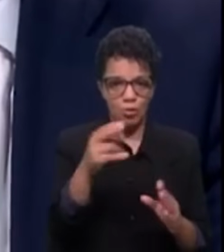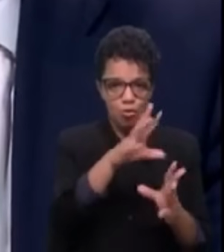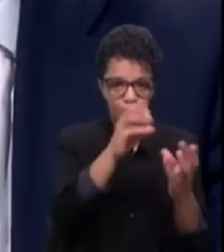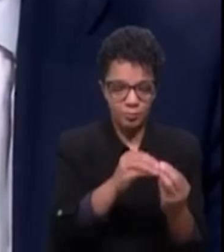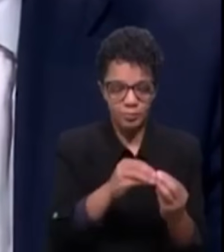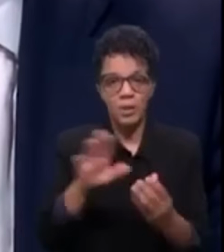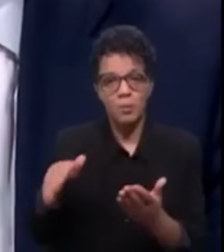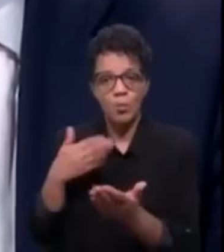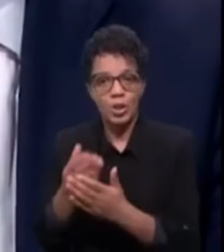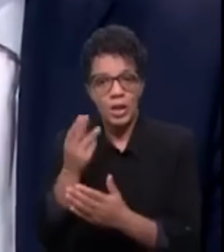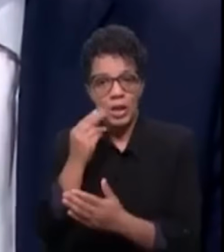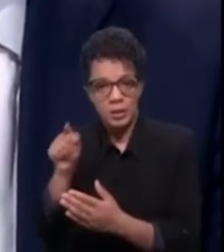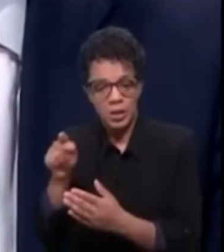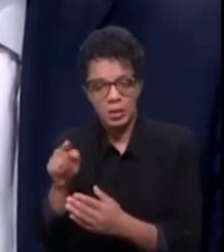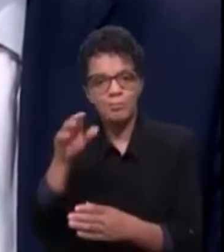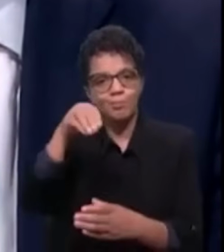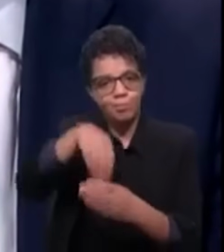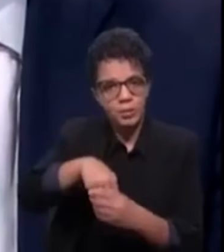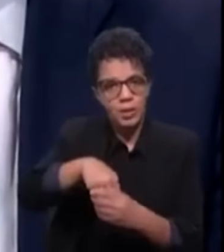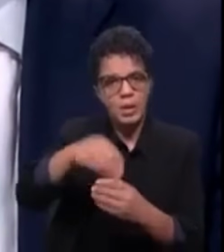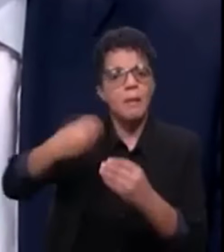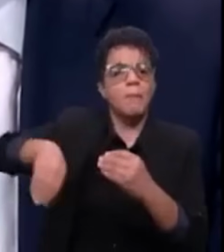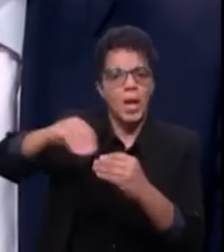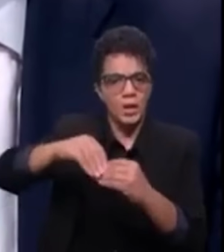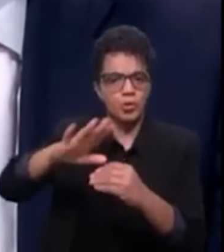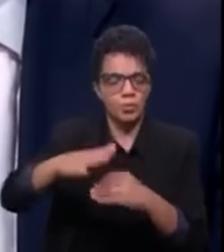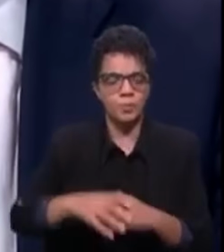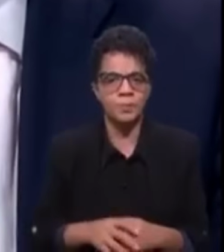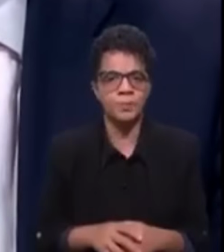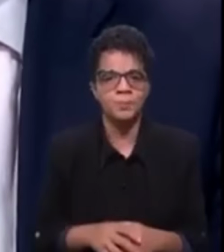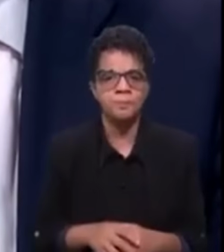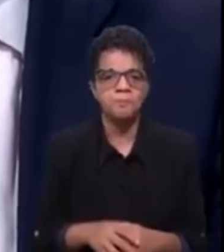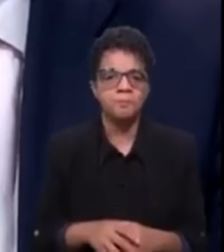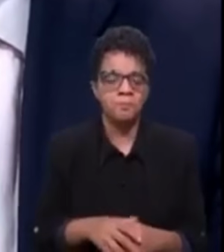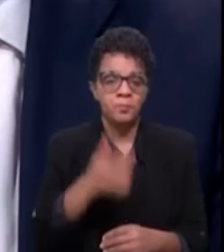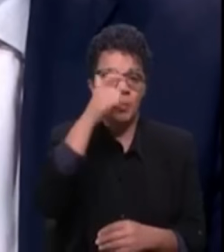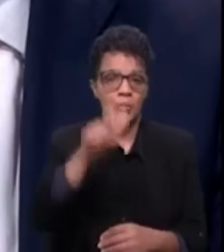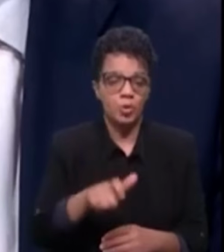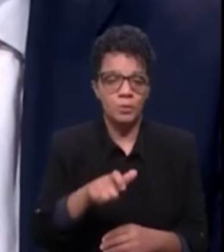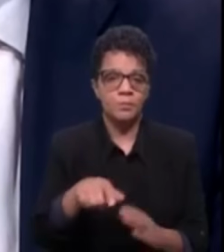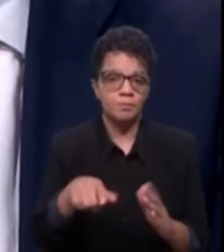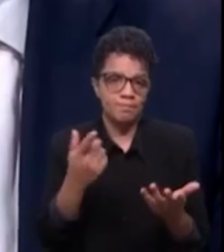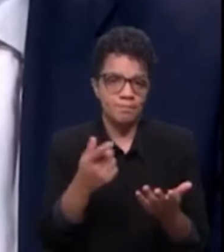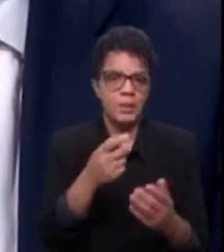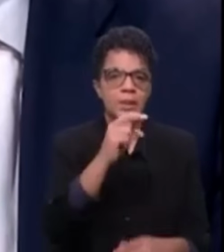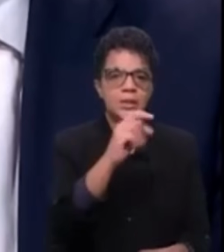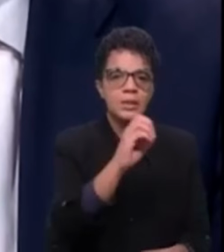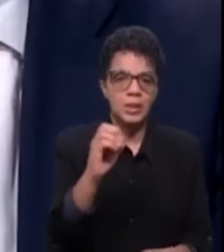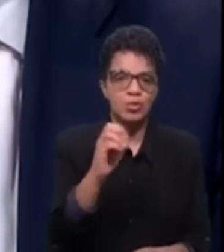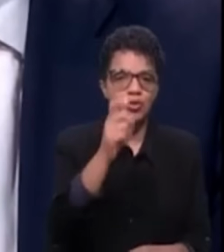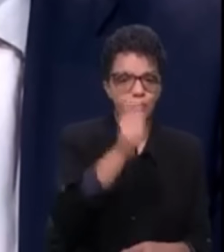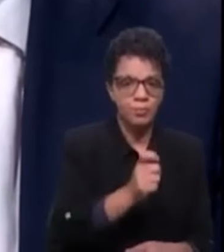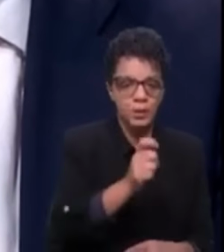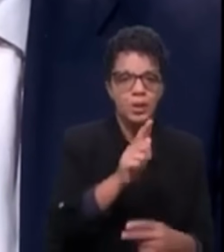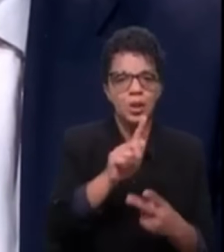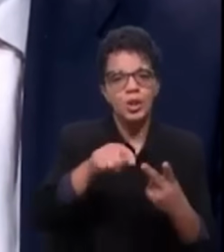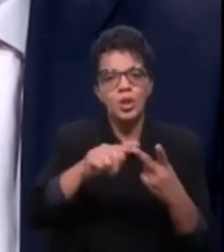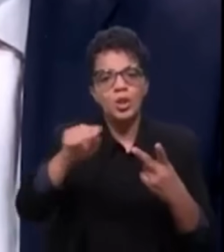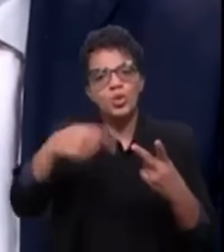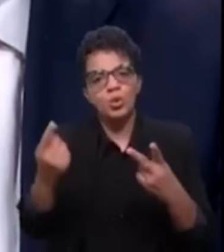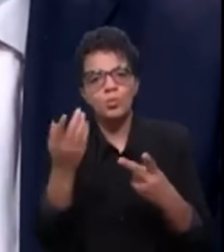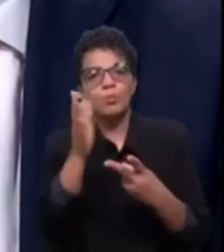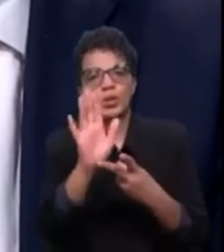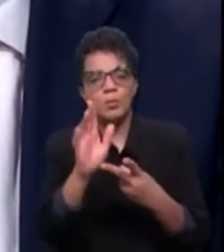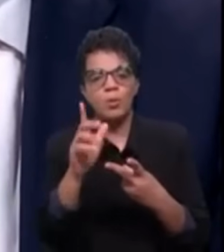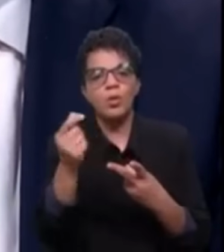André Abarca isto mas Abarca muito mais do que isto Abarca alguém que tenha uma pensão mínima de 300 € mas tem outro rendimento tem por exemplo um